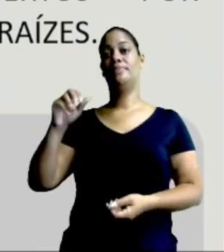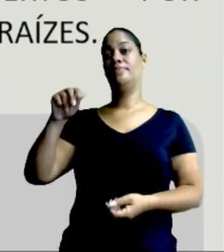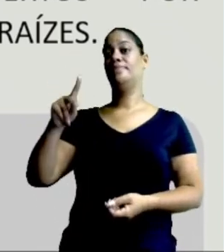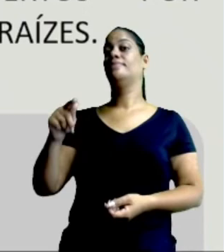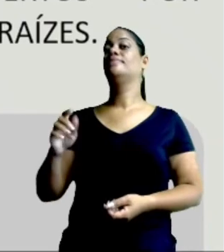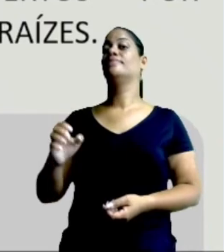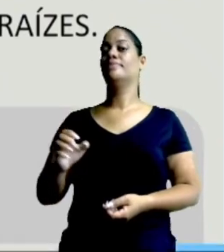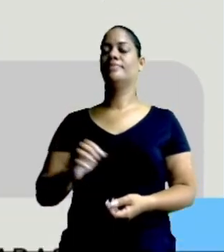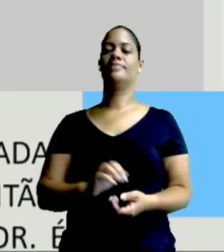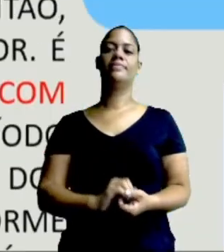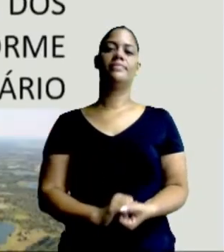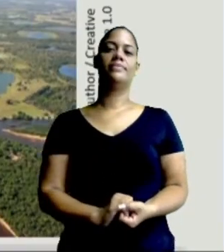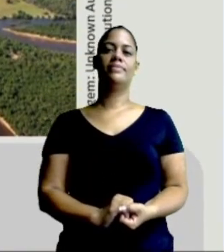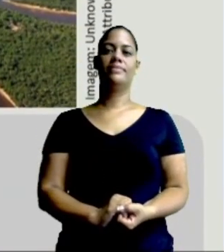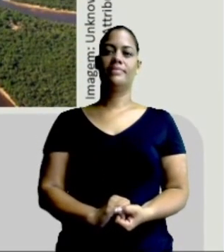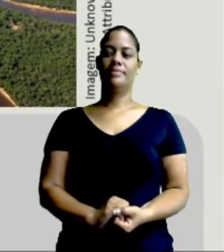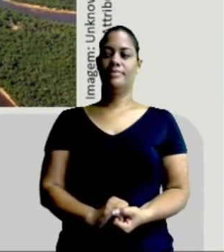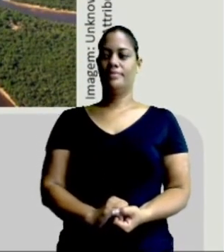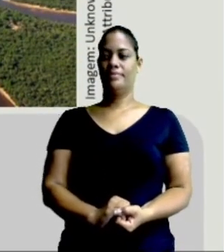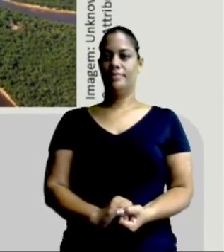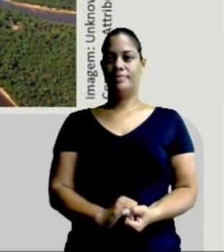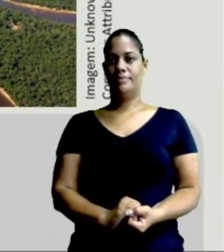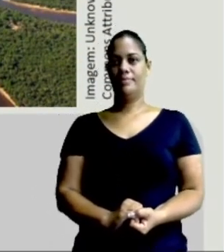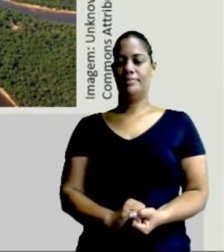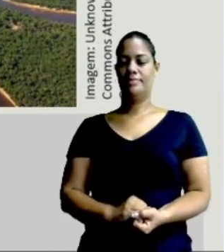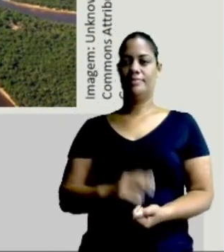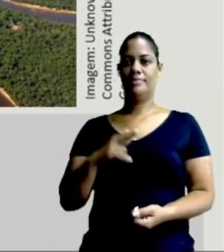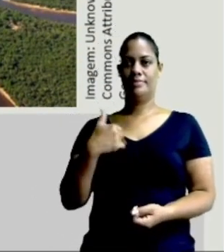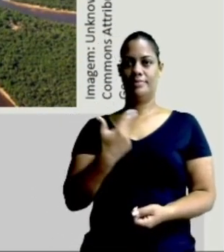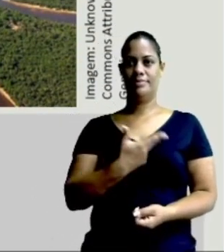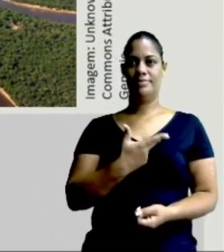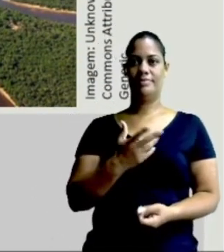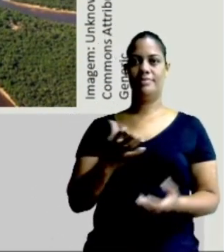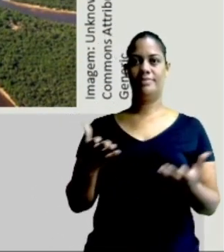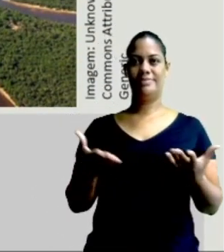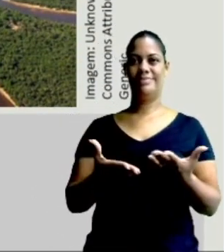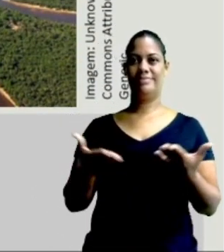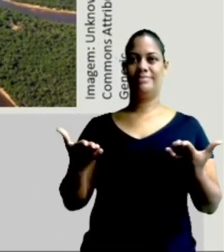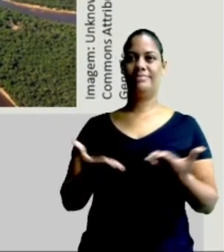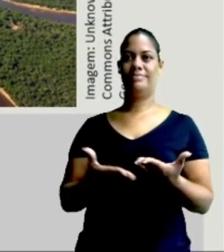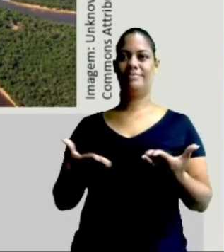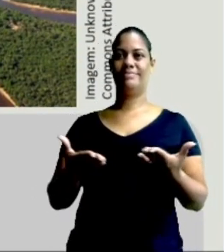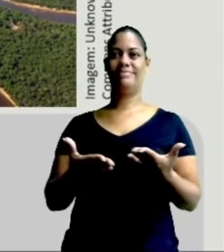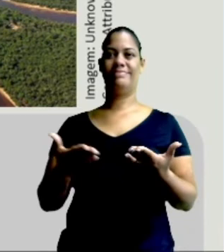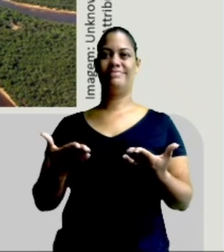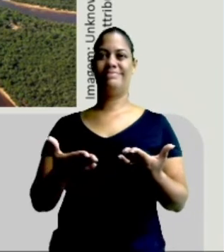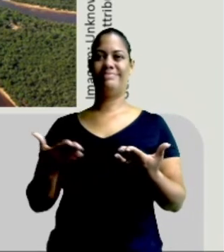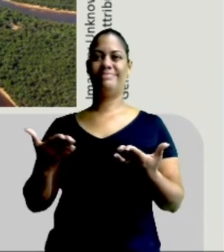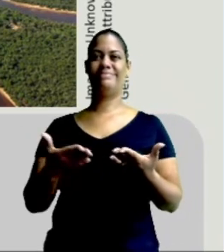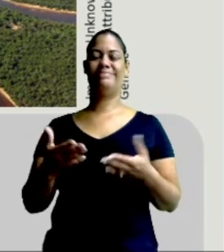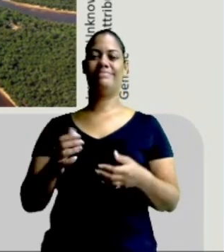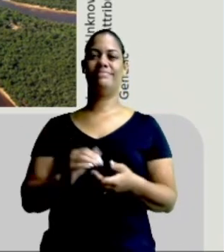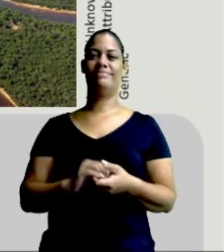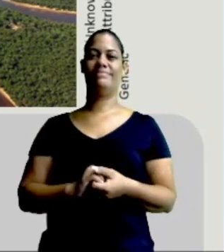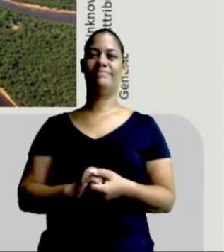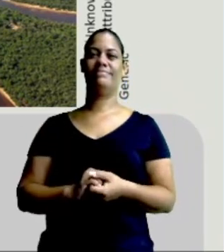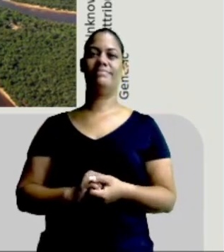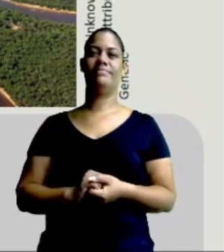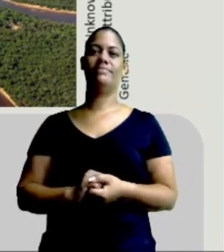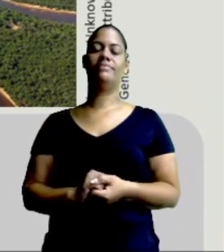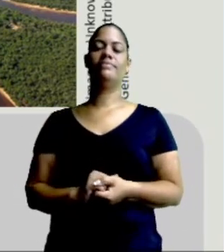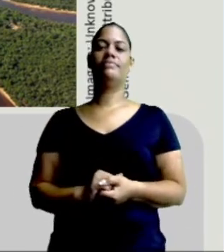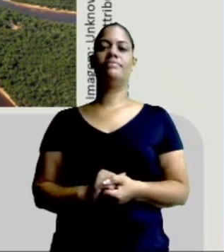liga ela aos manguezais. Nós vamos falar agora de um clima, de um tipo de